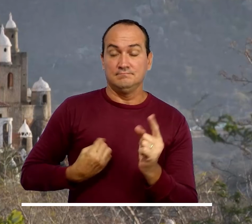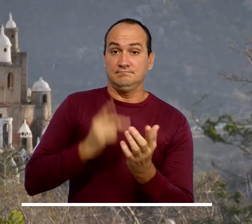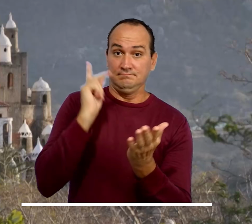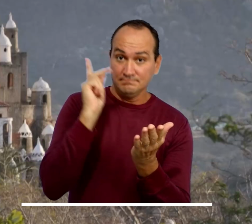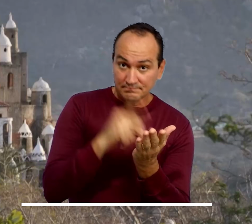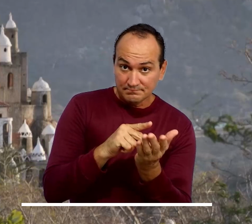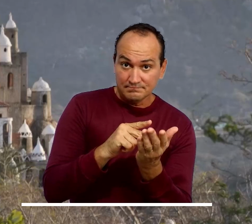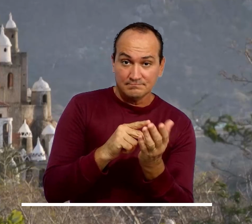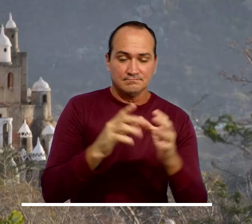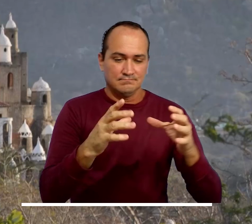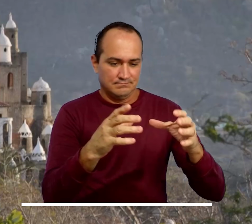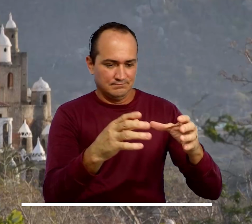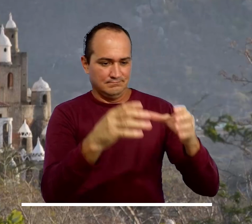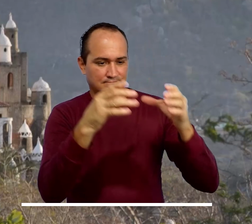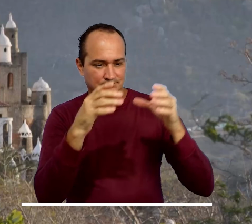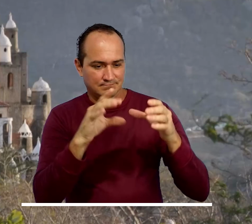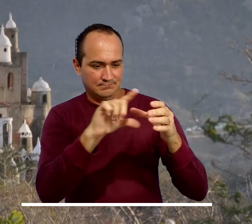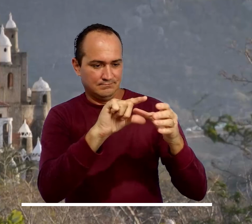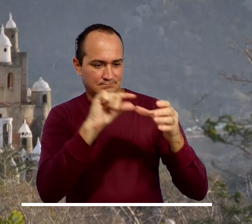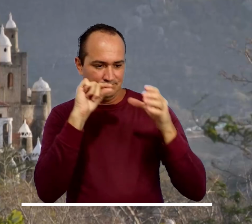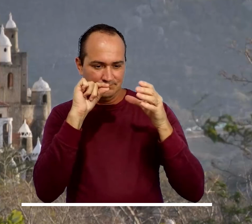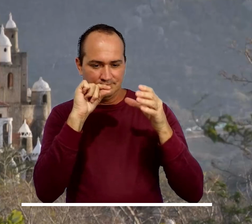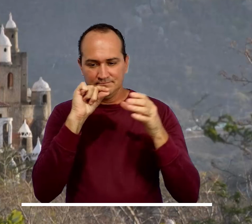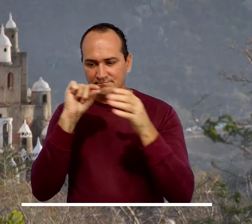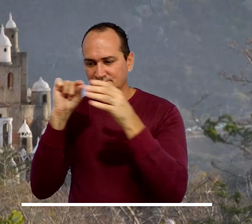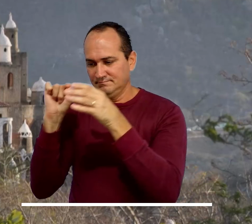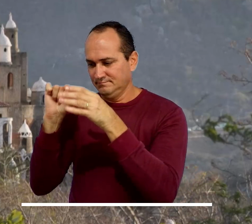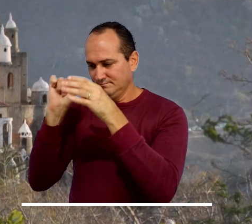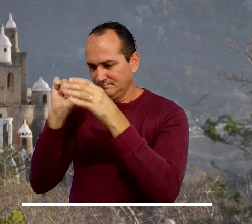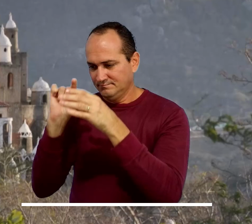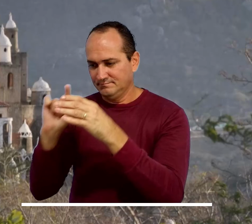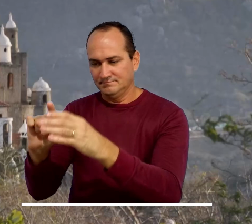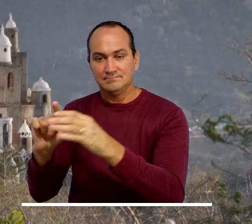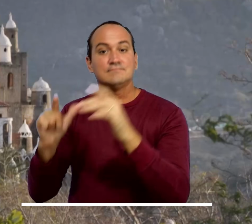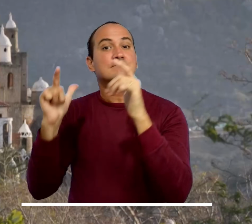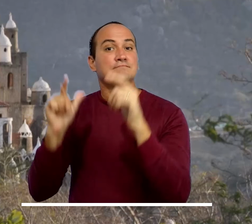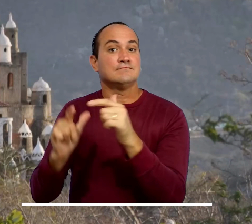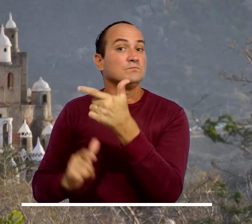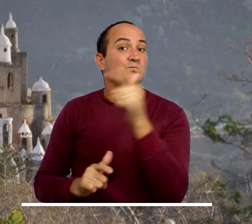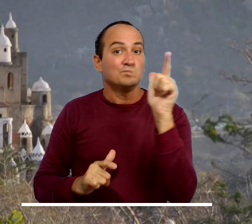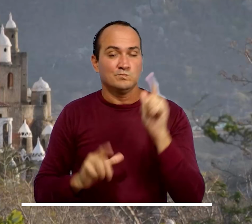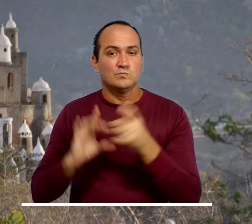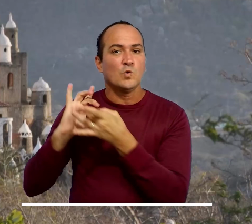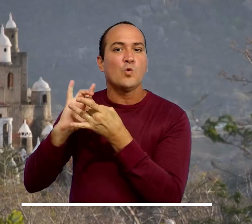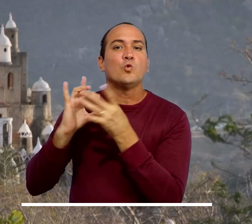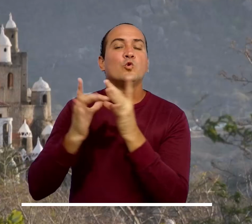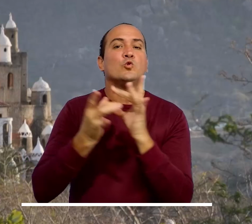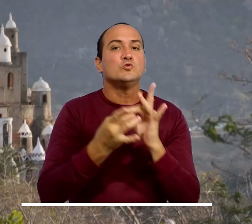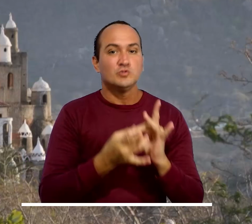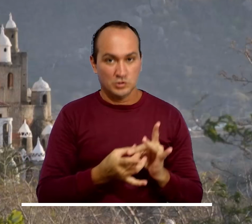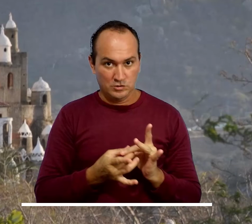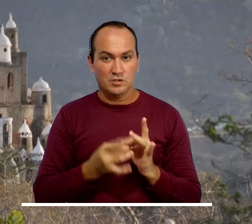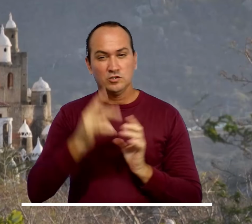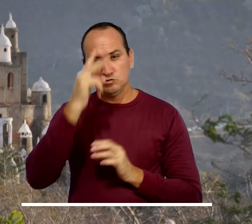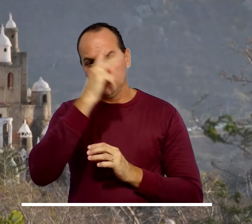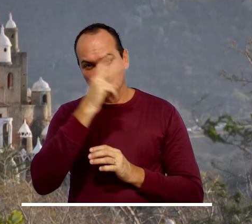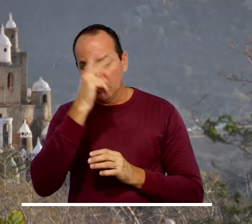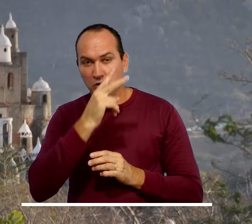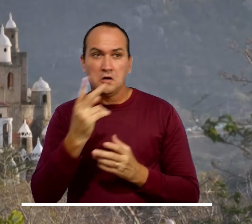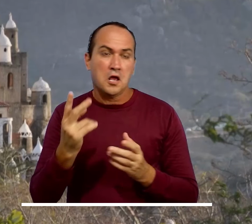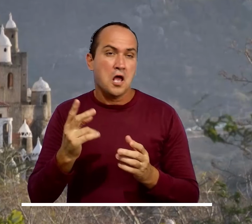caso é essa foto aqui, de um lugar que existe, que é um lugar aqui no Rio Grande do Norte, mas digamos que no contexto da sua história,